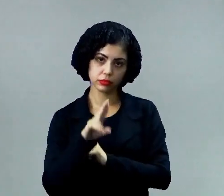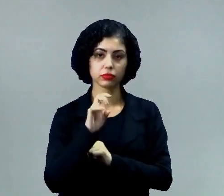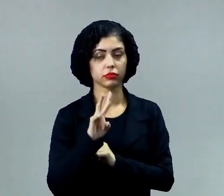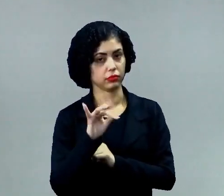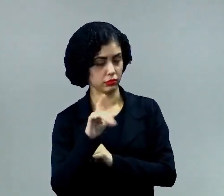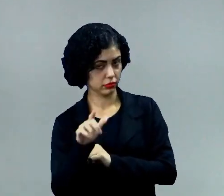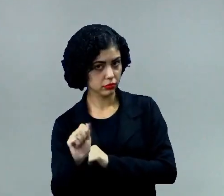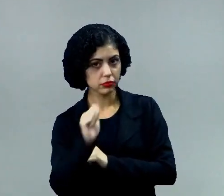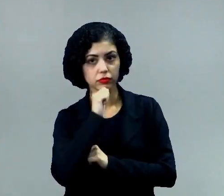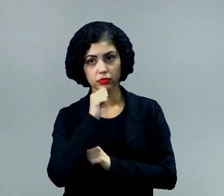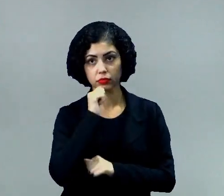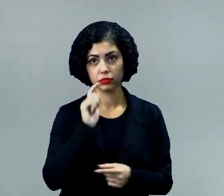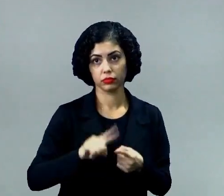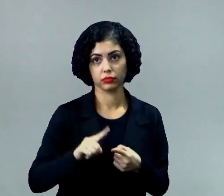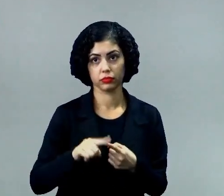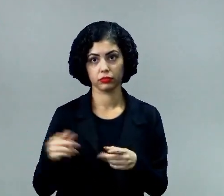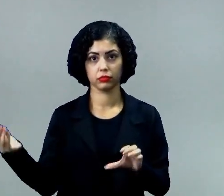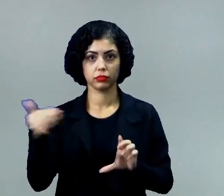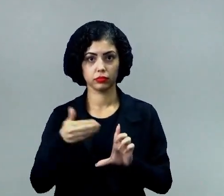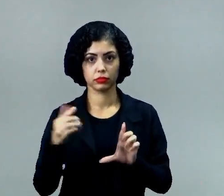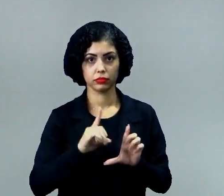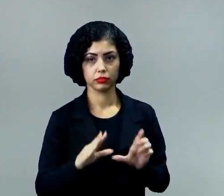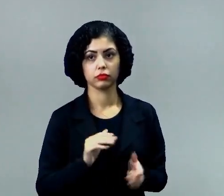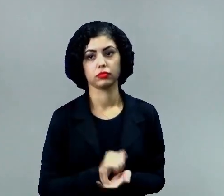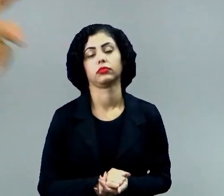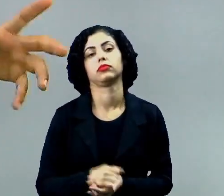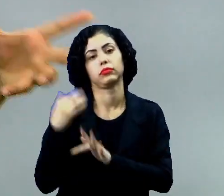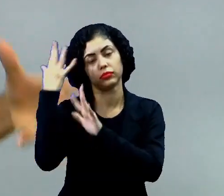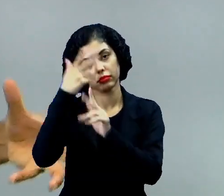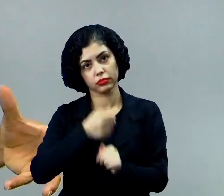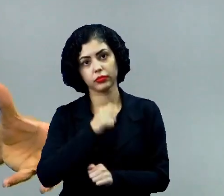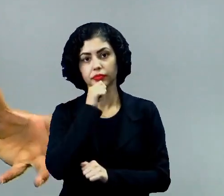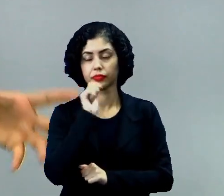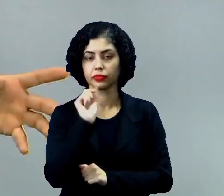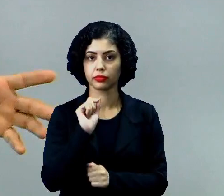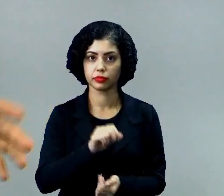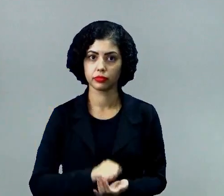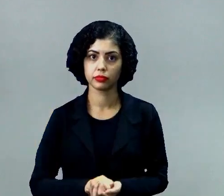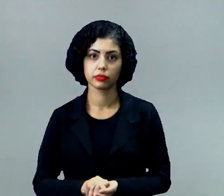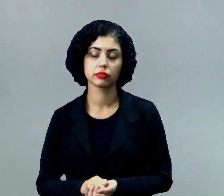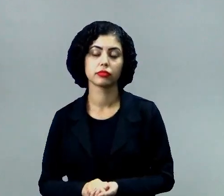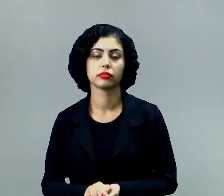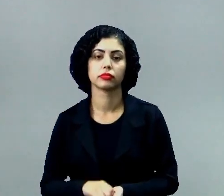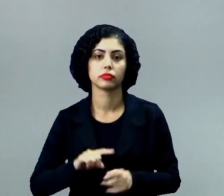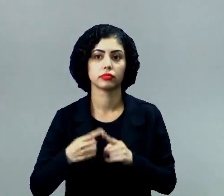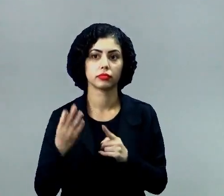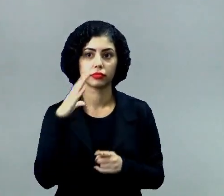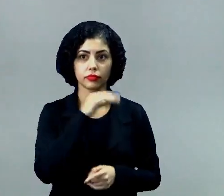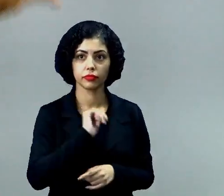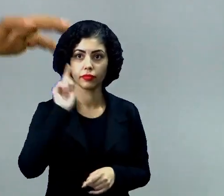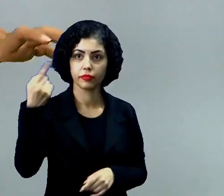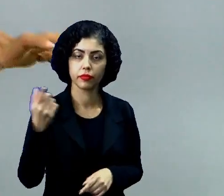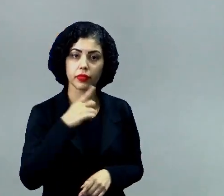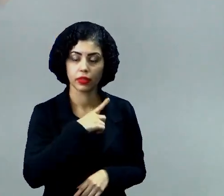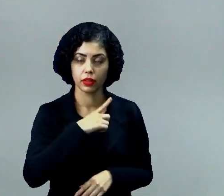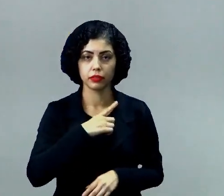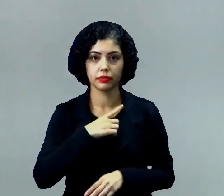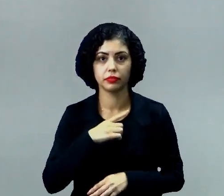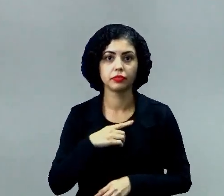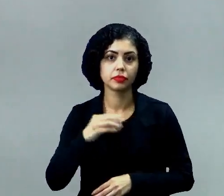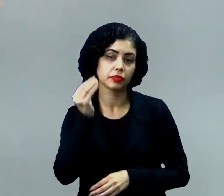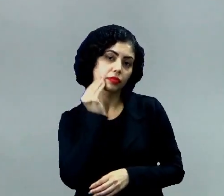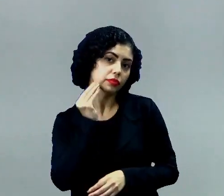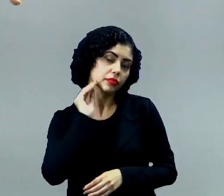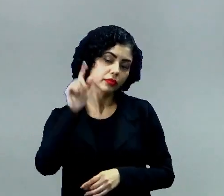já mencionou isso, qualquer coisa acessa a plataforma Eduque para relembrar o que é esporte de invasão, mas rapidamente é aquele que a gente está em uma área, a gente